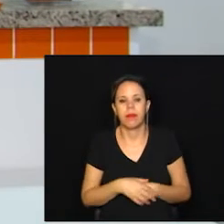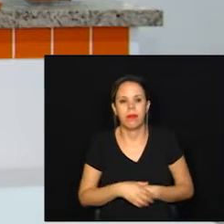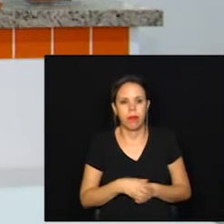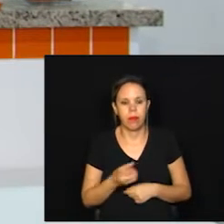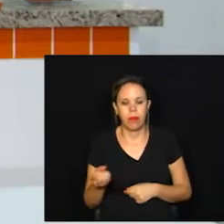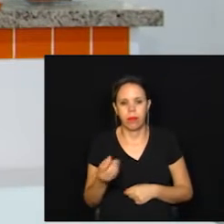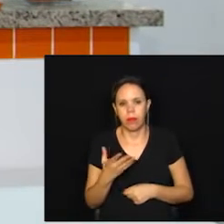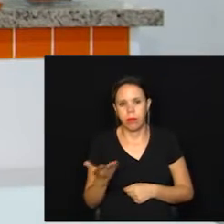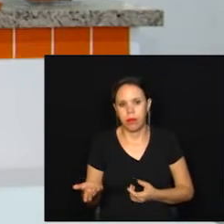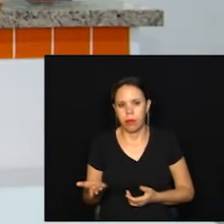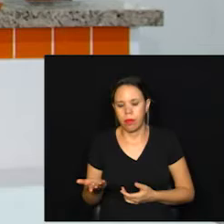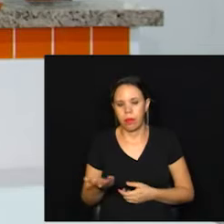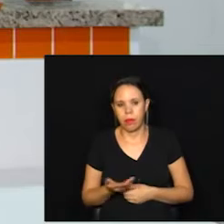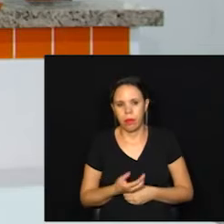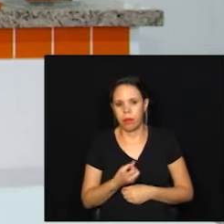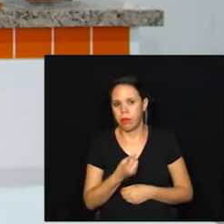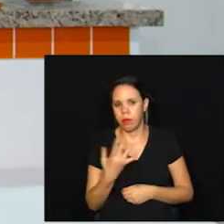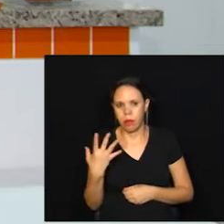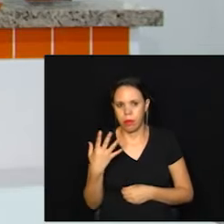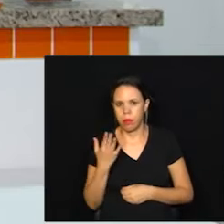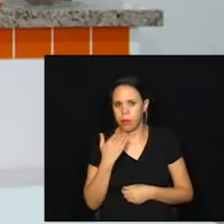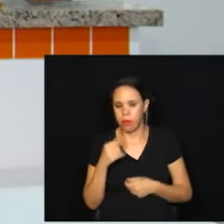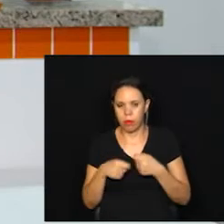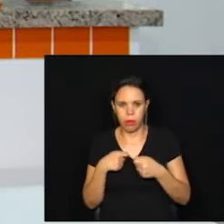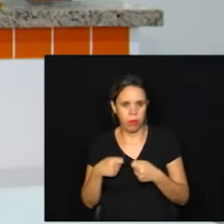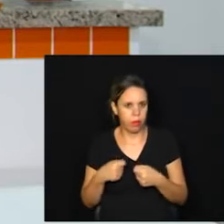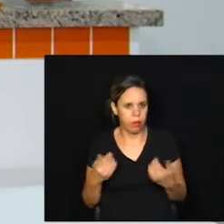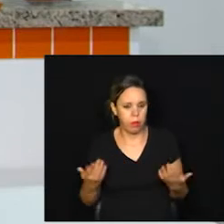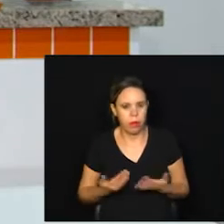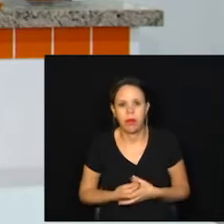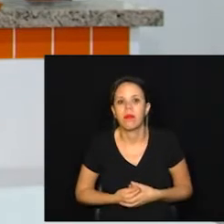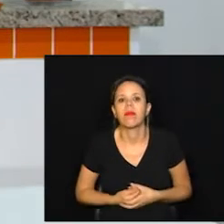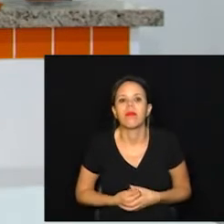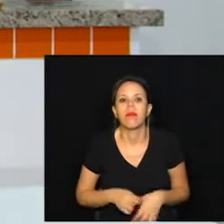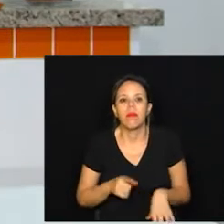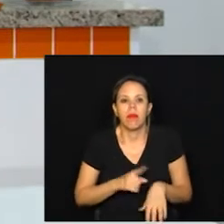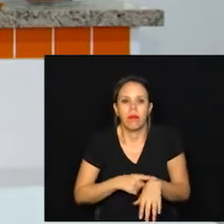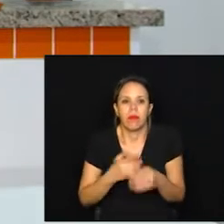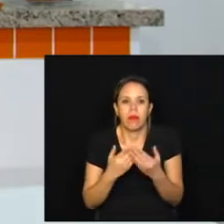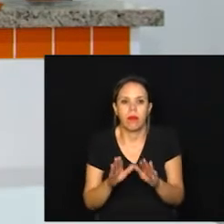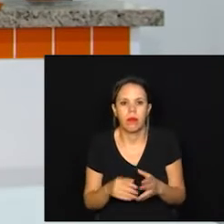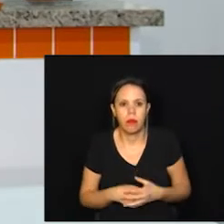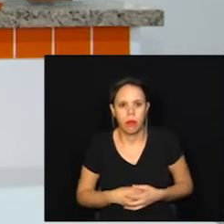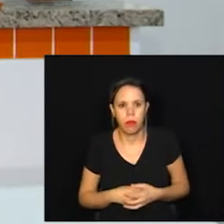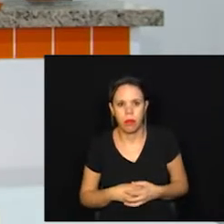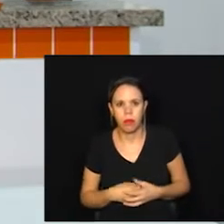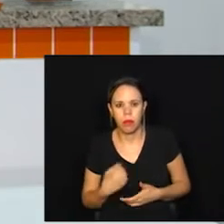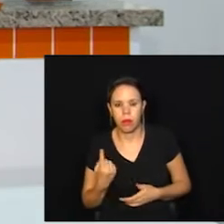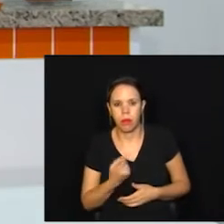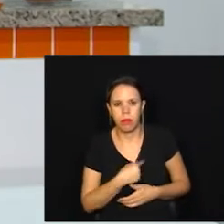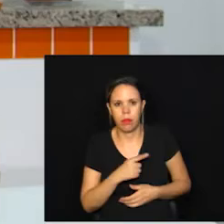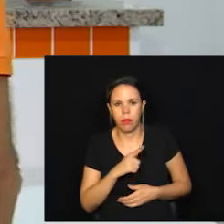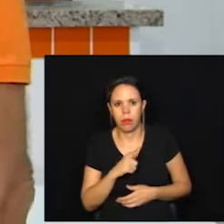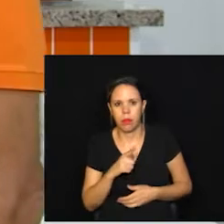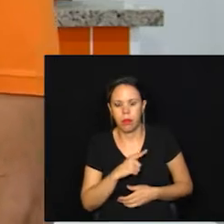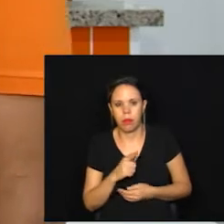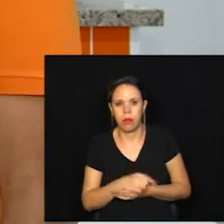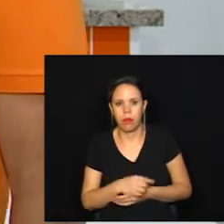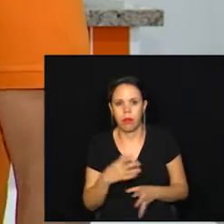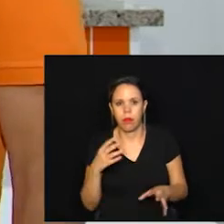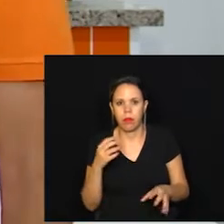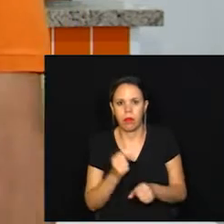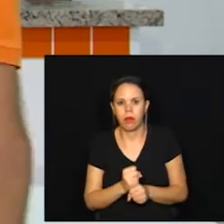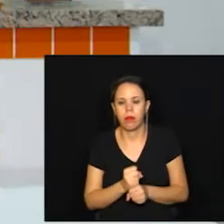nova tecnologia para a contagem das refeições. Então, agora, a partir do momento que for aberto o salão, nós temos aí a